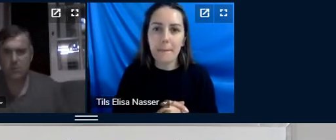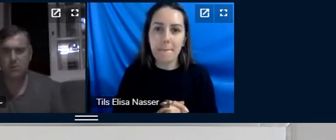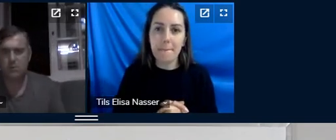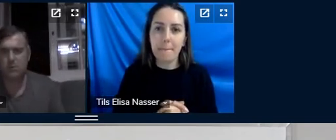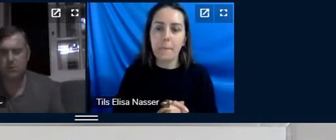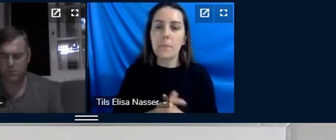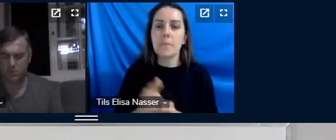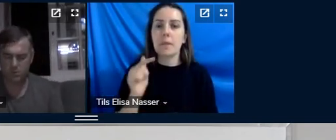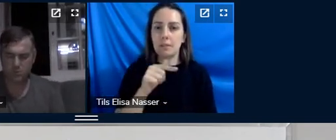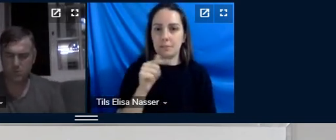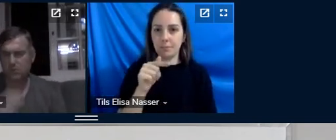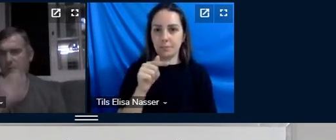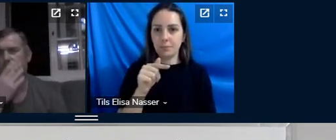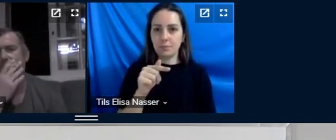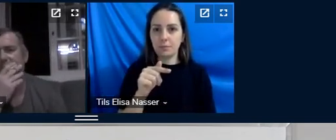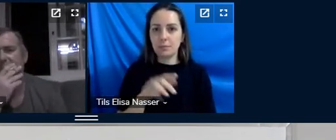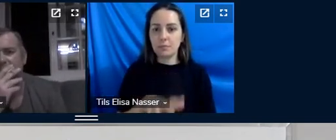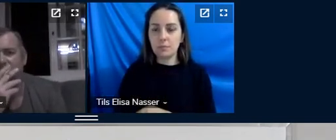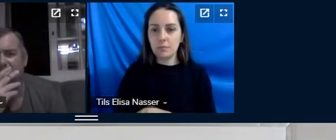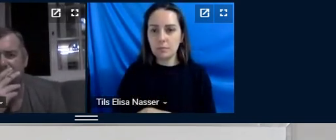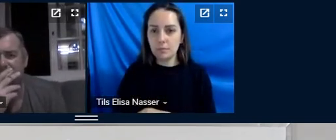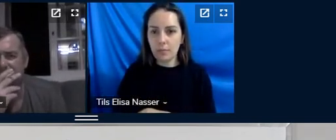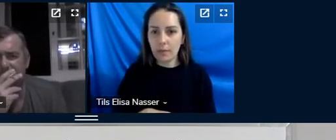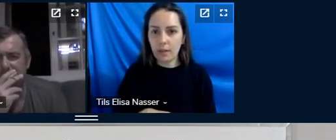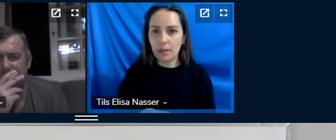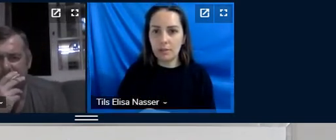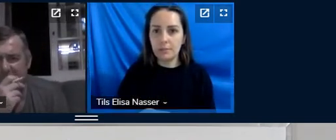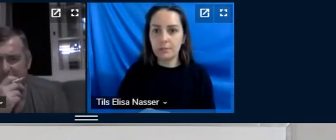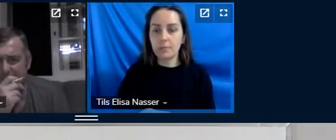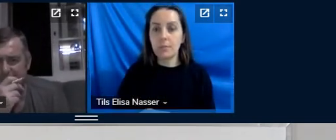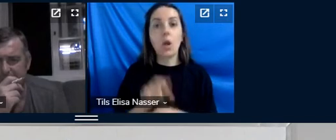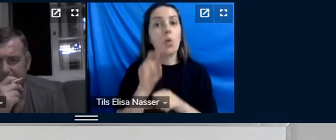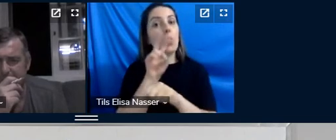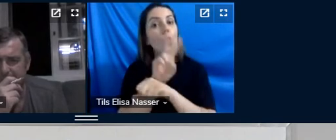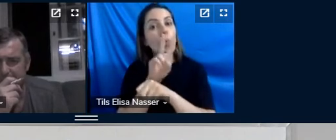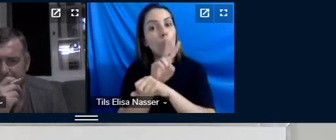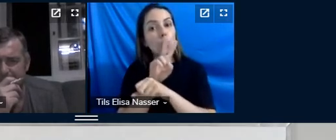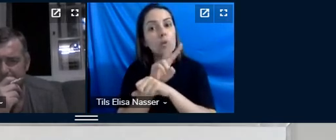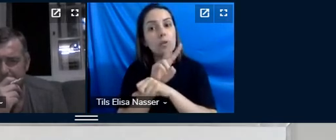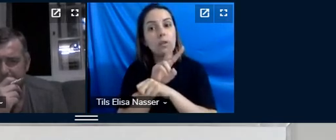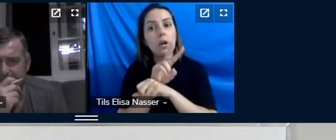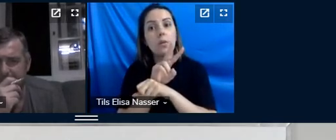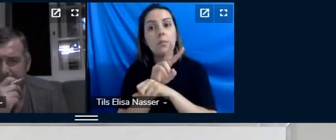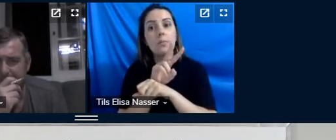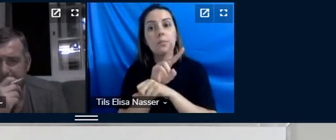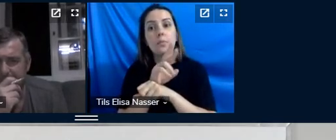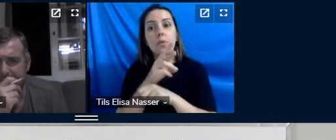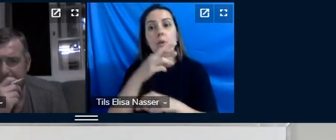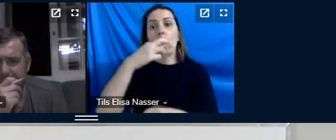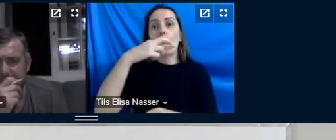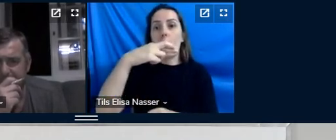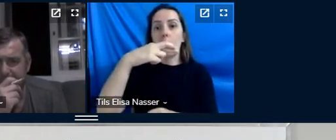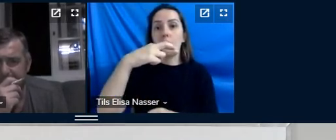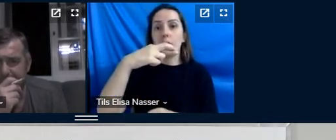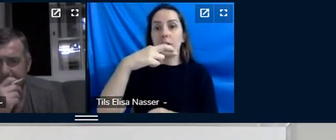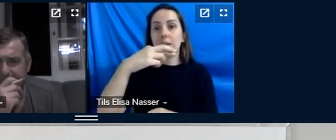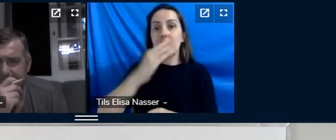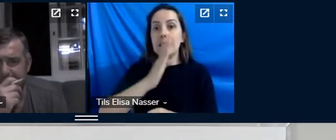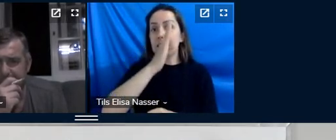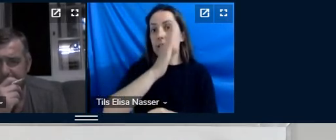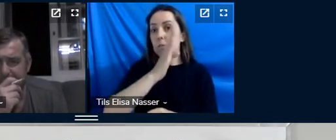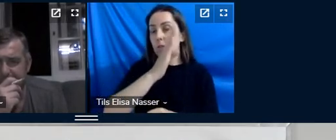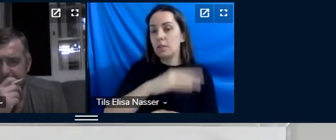Que é esse aqui. Só que agora tomem cuidado, o ângulo alfa está em cima. Vou botar